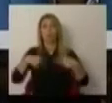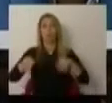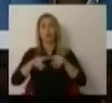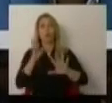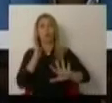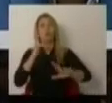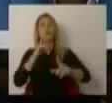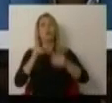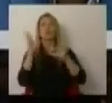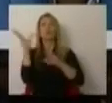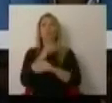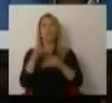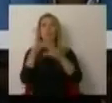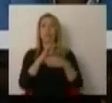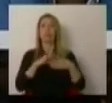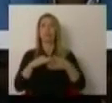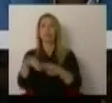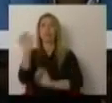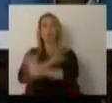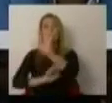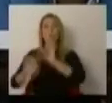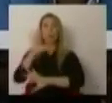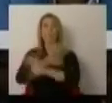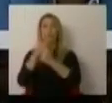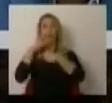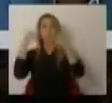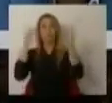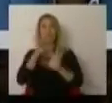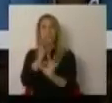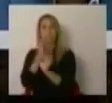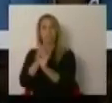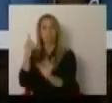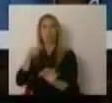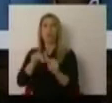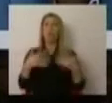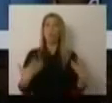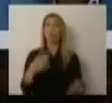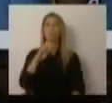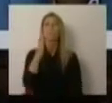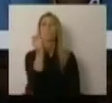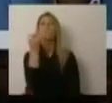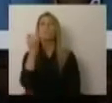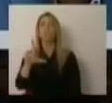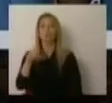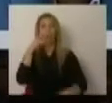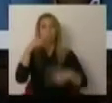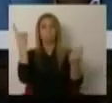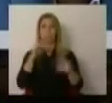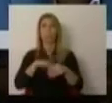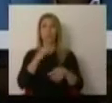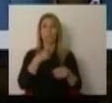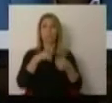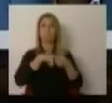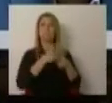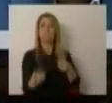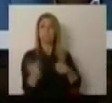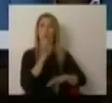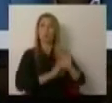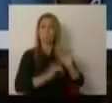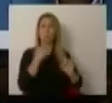Europeus, anunciada em setembro. E hoje mesmo, Michel Barnier, o negociador para o Brexit do lado europeu, vem afirmar que